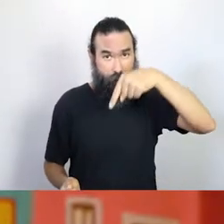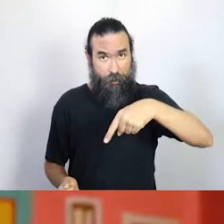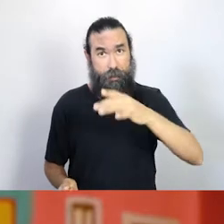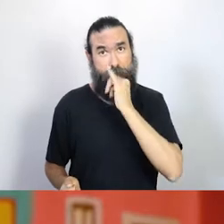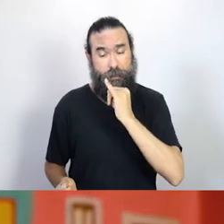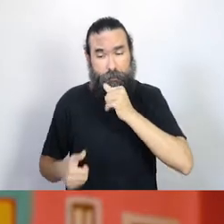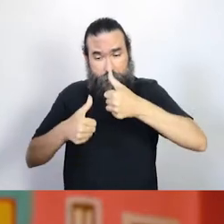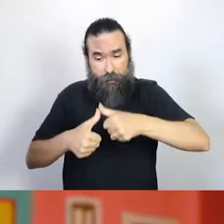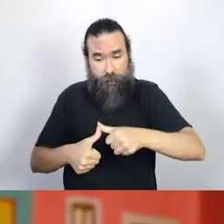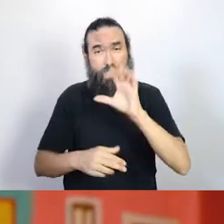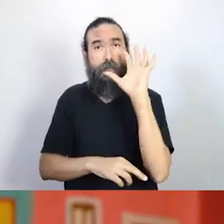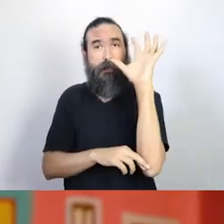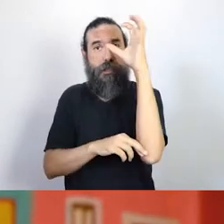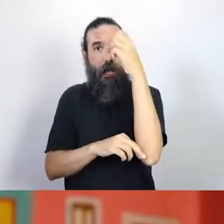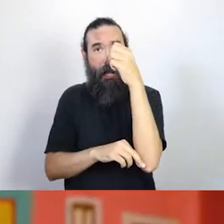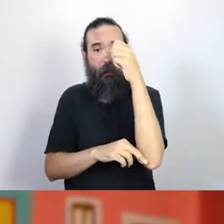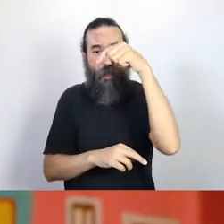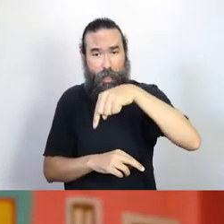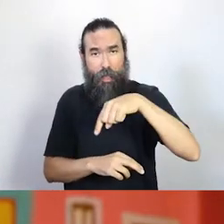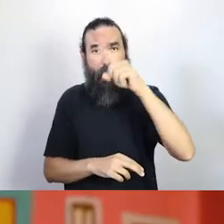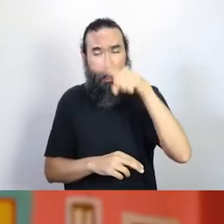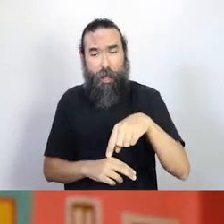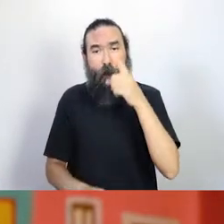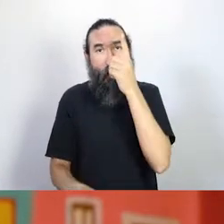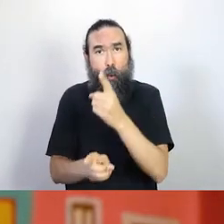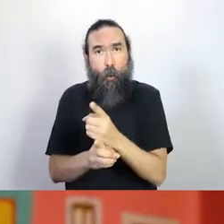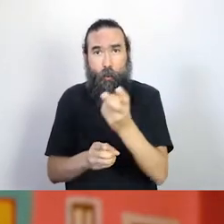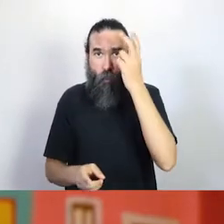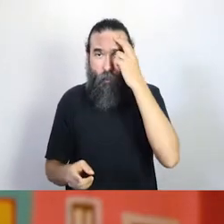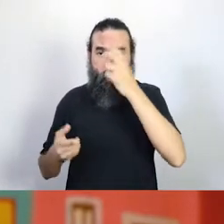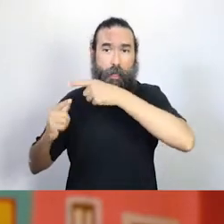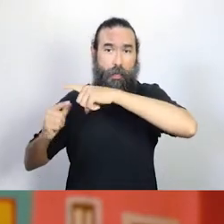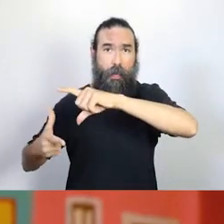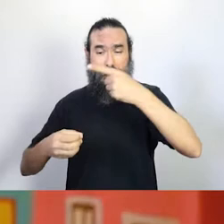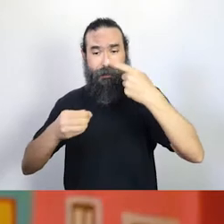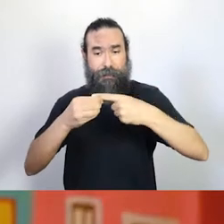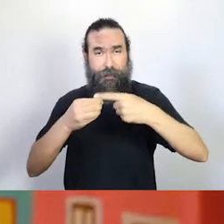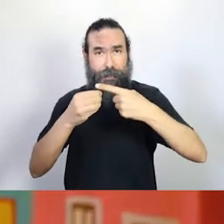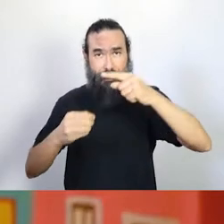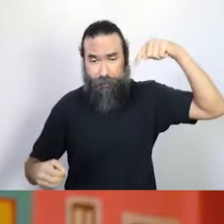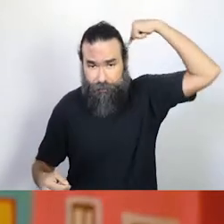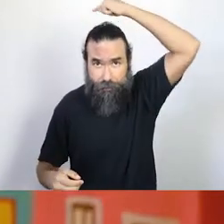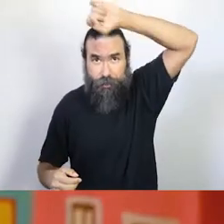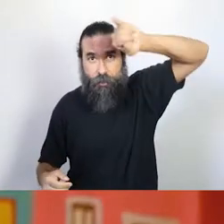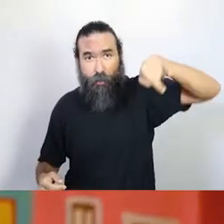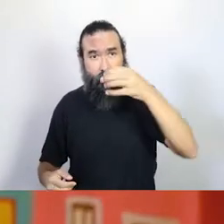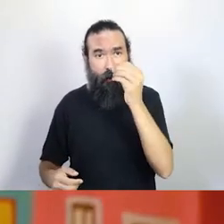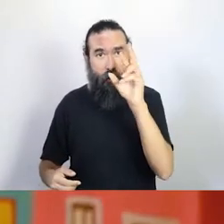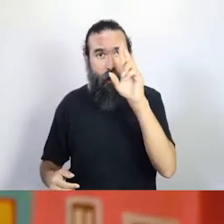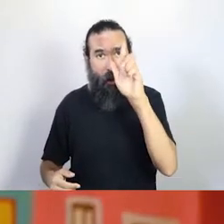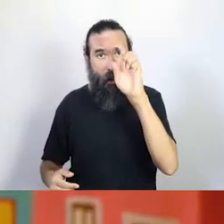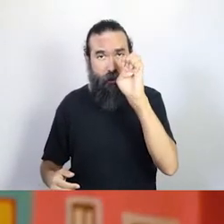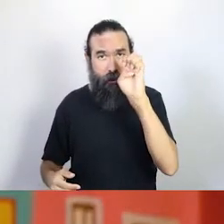está o encontro de culturas, num pequeno povoado, na Vila de São Jorge, na entrada do Parque Nacional da Chapada dos